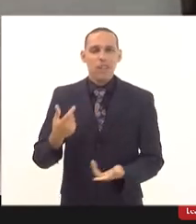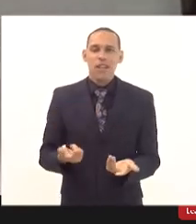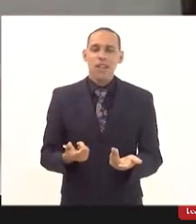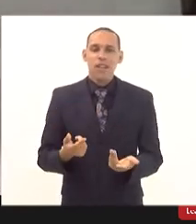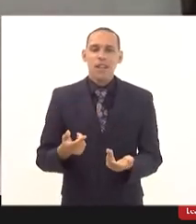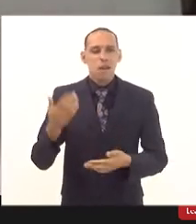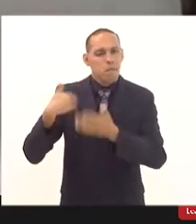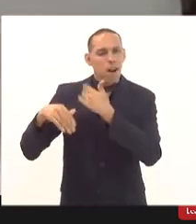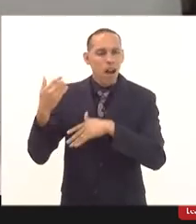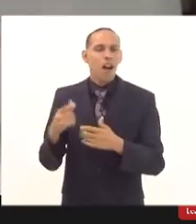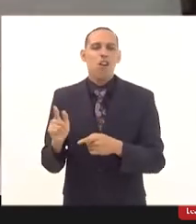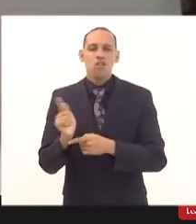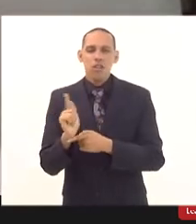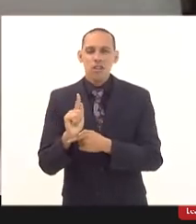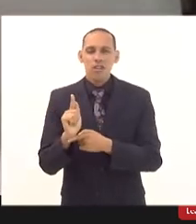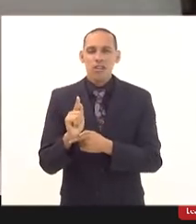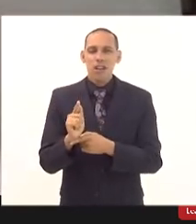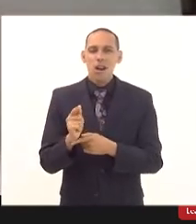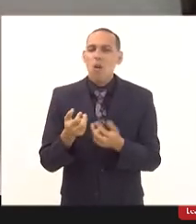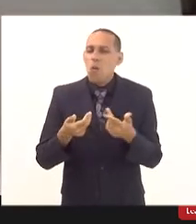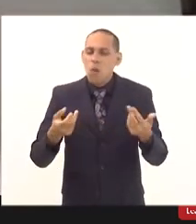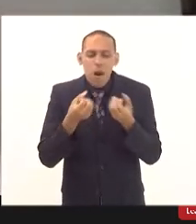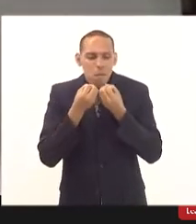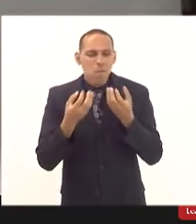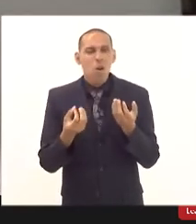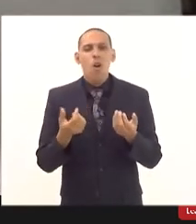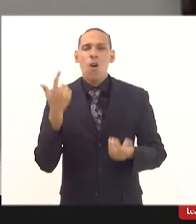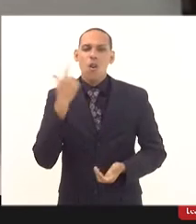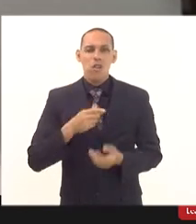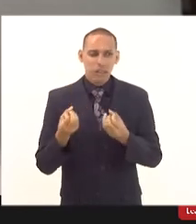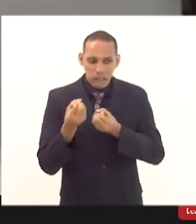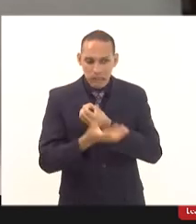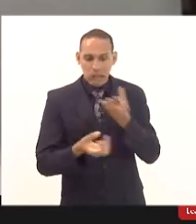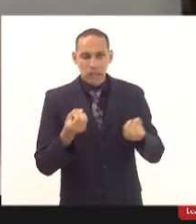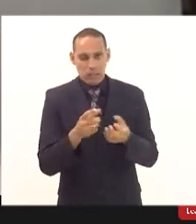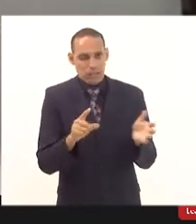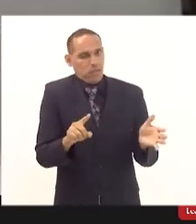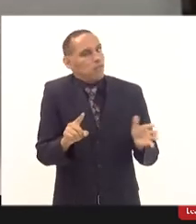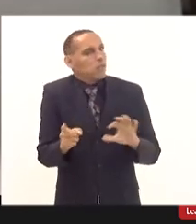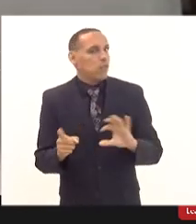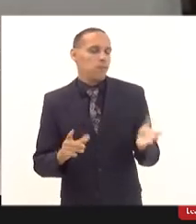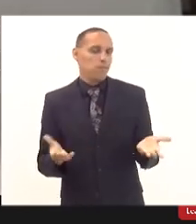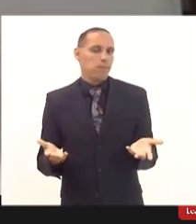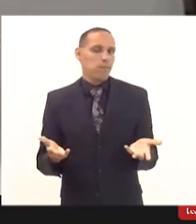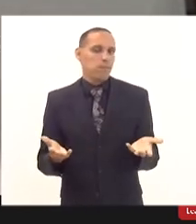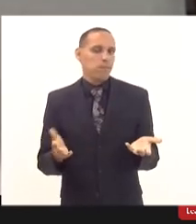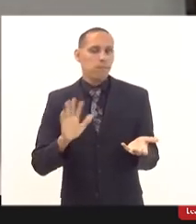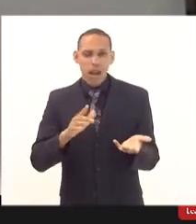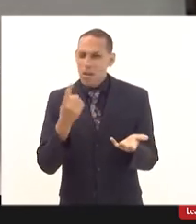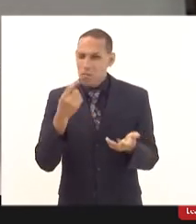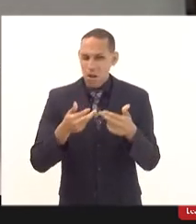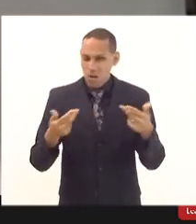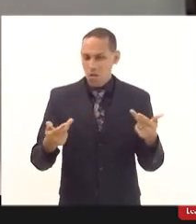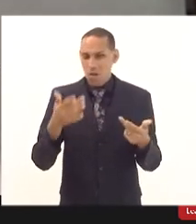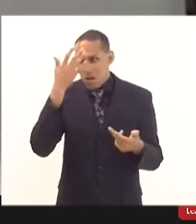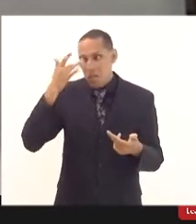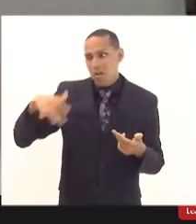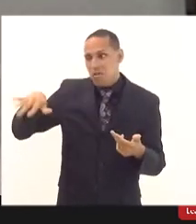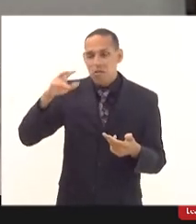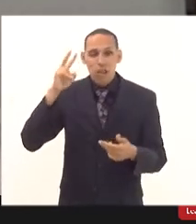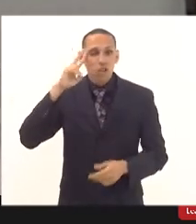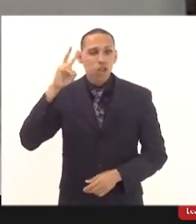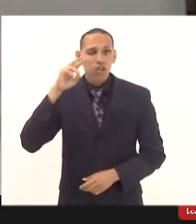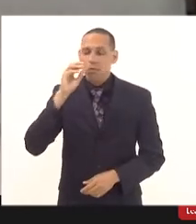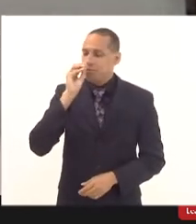do guidom e benefícios que se conseguiu preservado em uma das coisas que assim que ninguém nunca da bola é para história